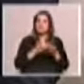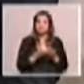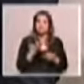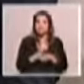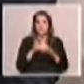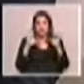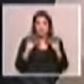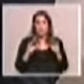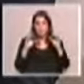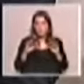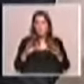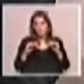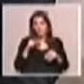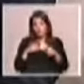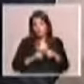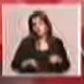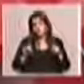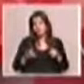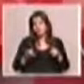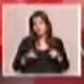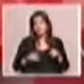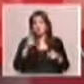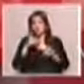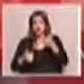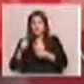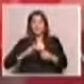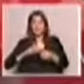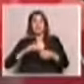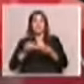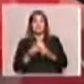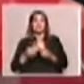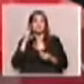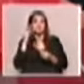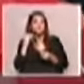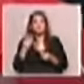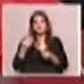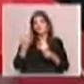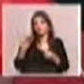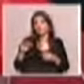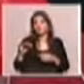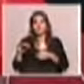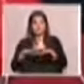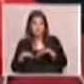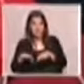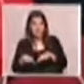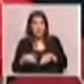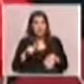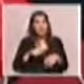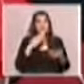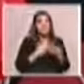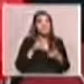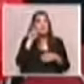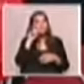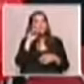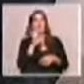pasta mole, que é onde ele faz a diferença, quando compete com os queijos suíços, com os queijos italianos, com os queijos franceses, permita-se uma conservação de